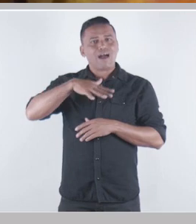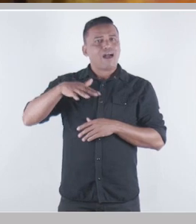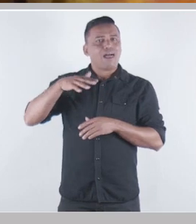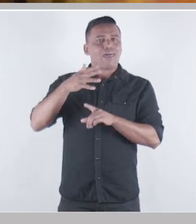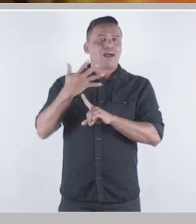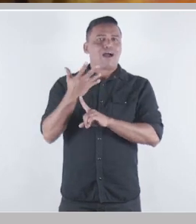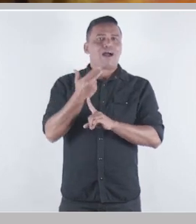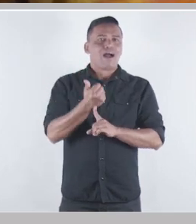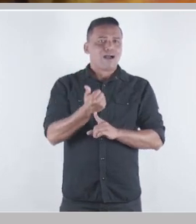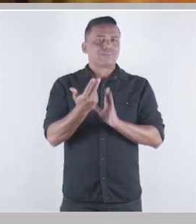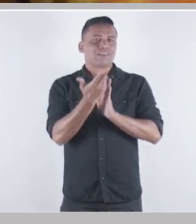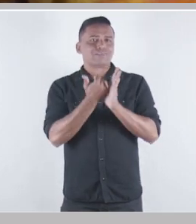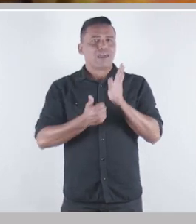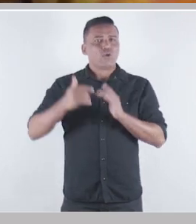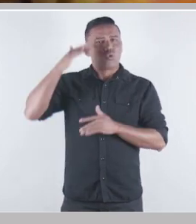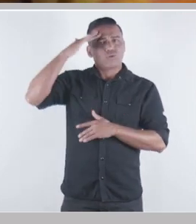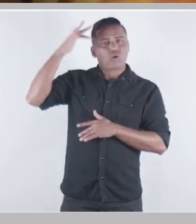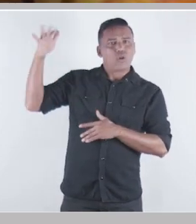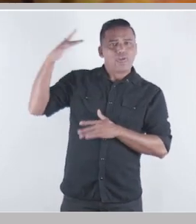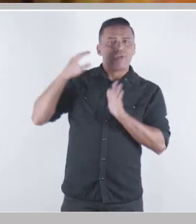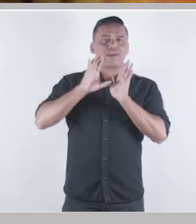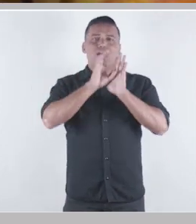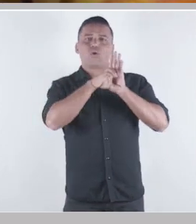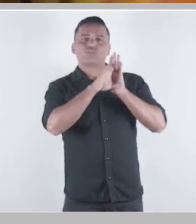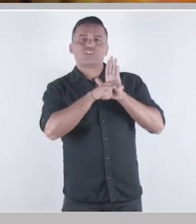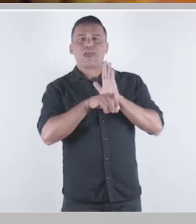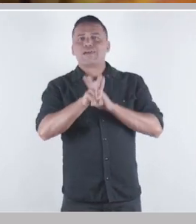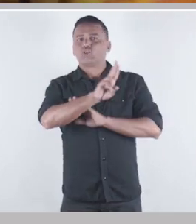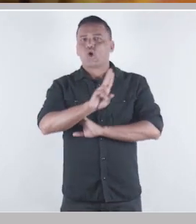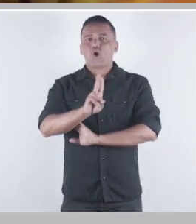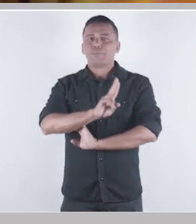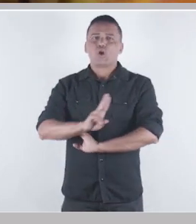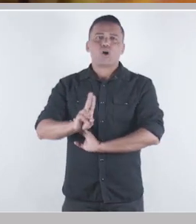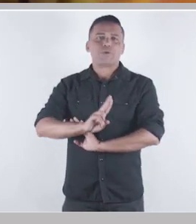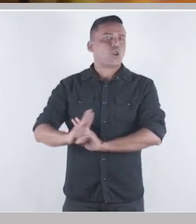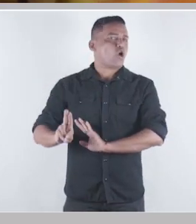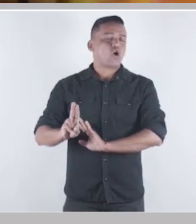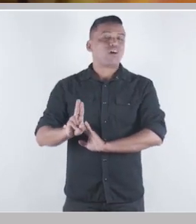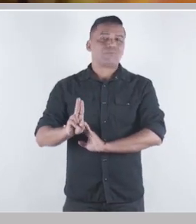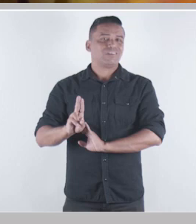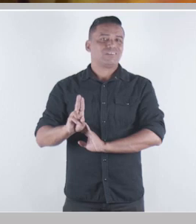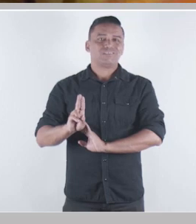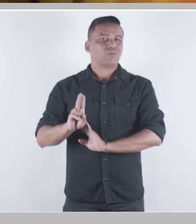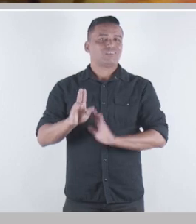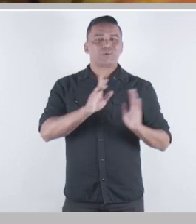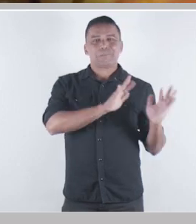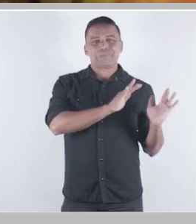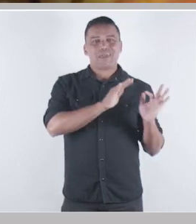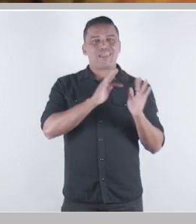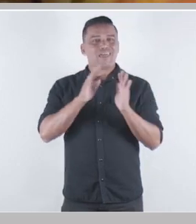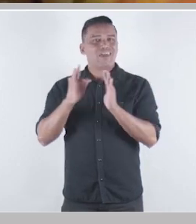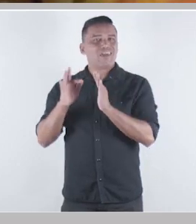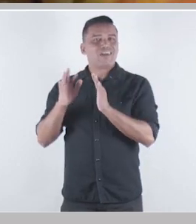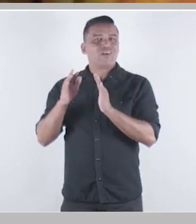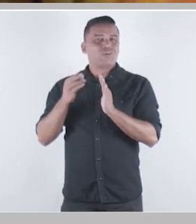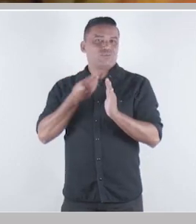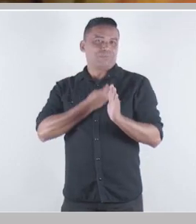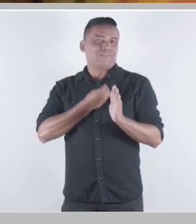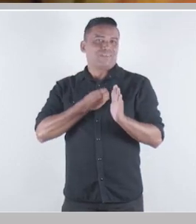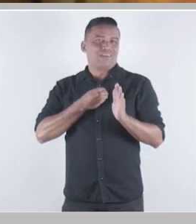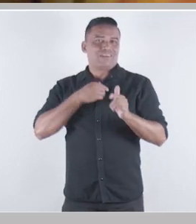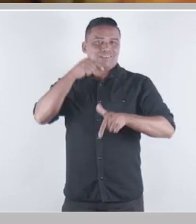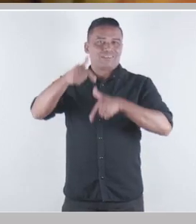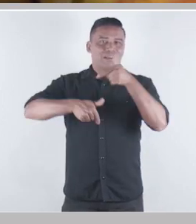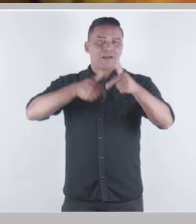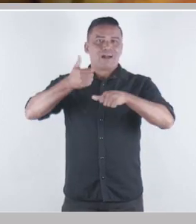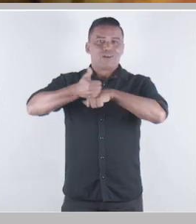os conceitos, né, os nomes, mas durante minha trajetória, assim, eu fui muito autodidata também.